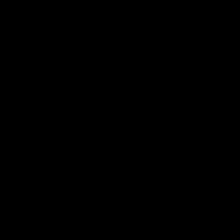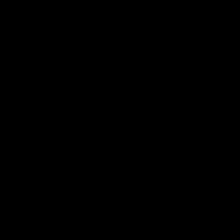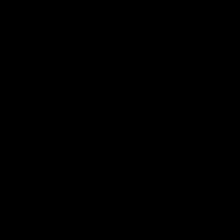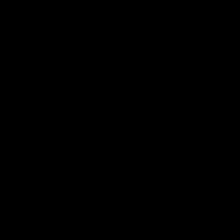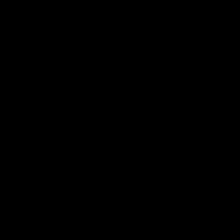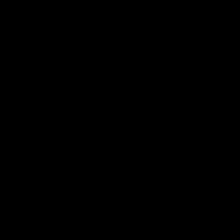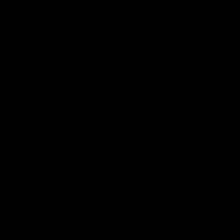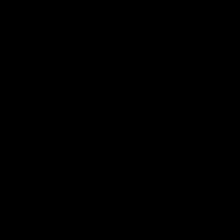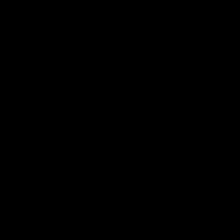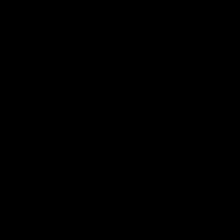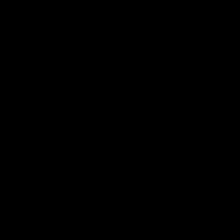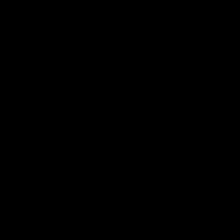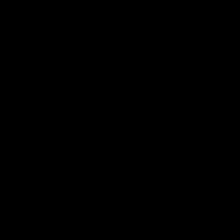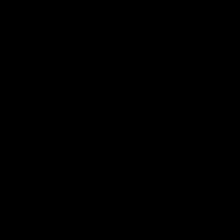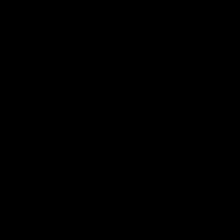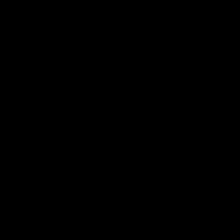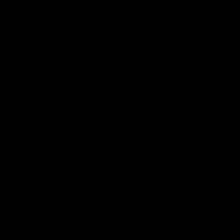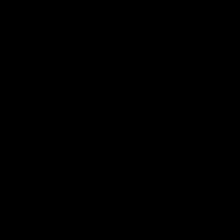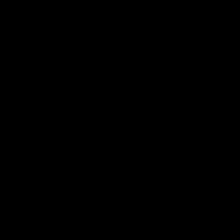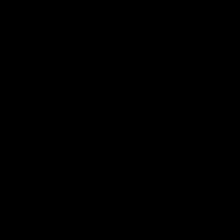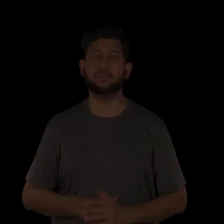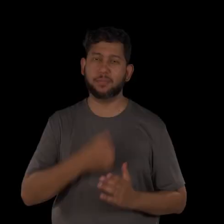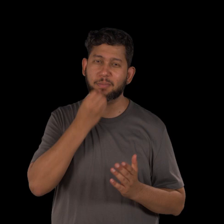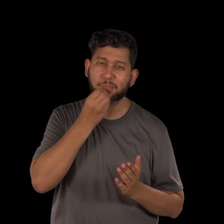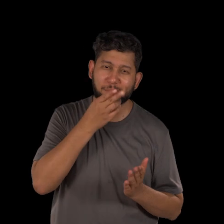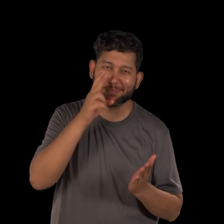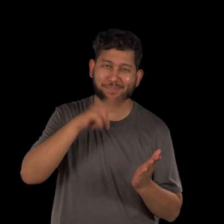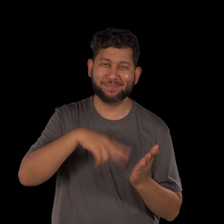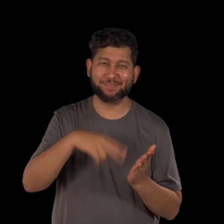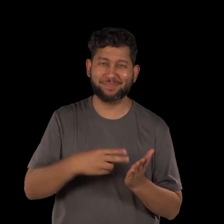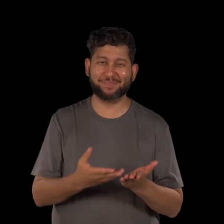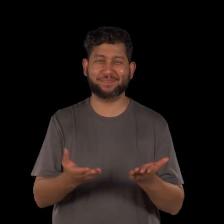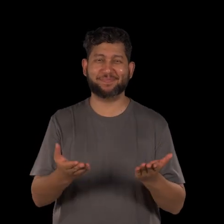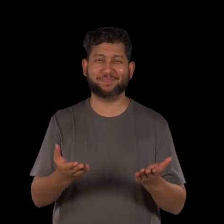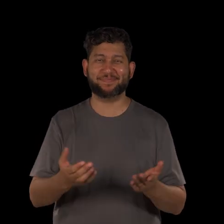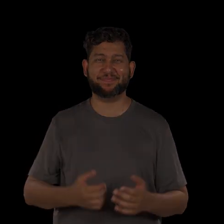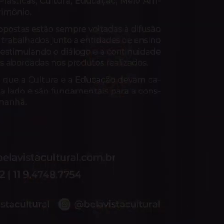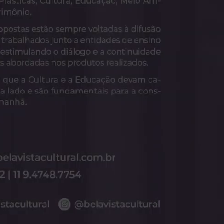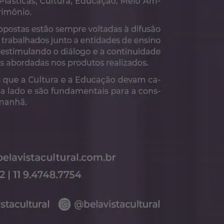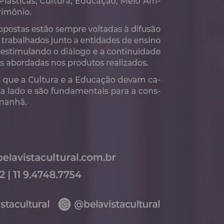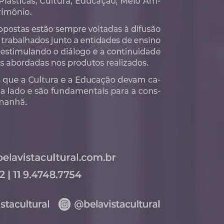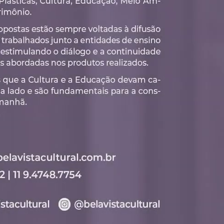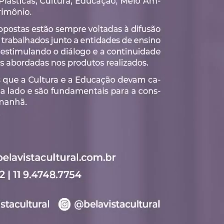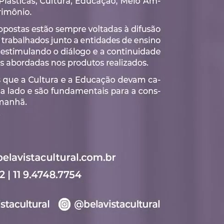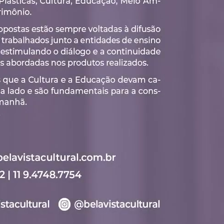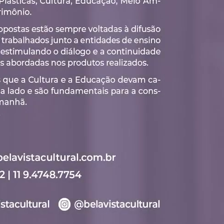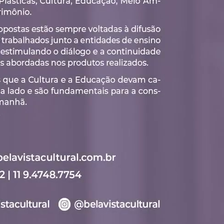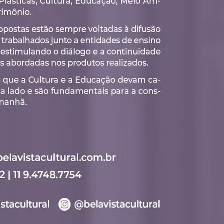Boa leitura!